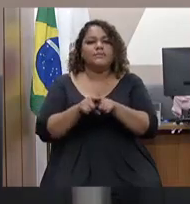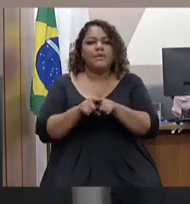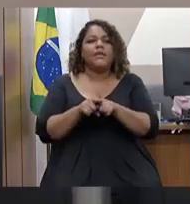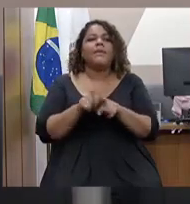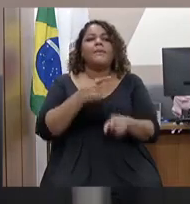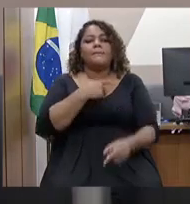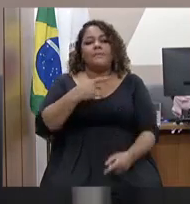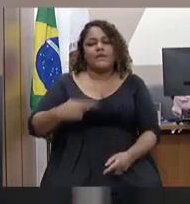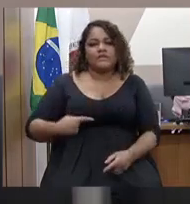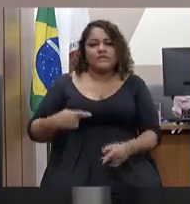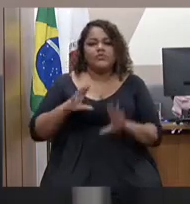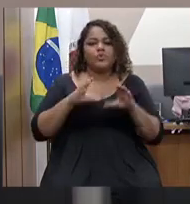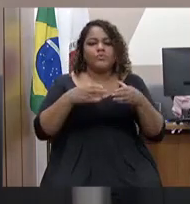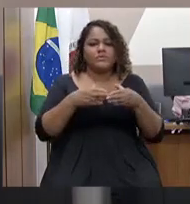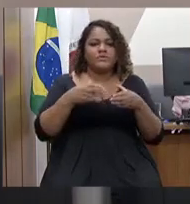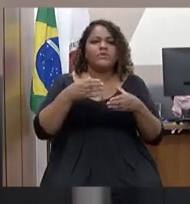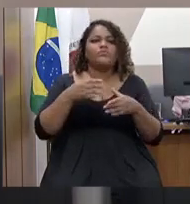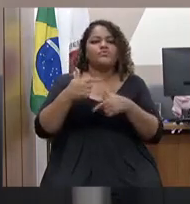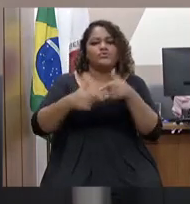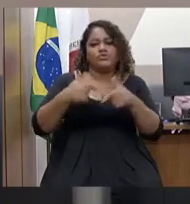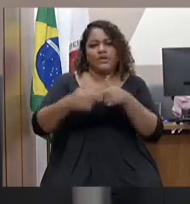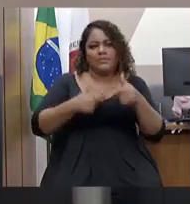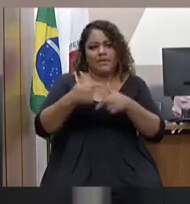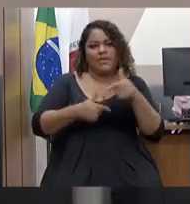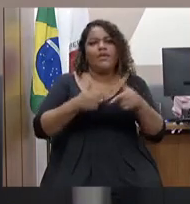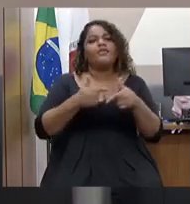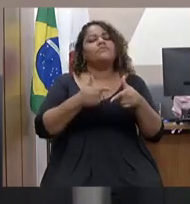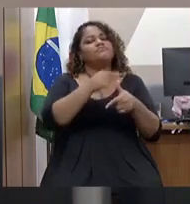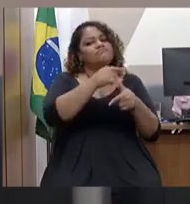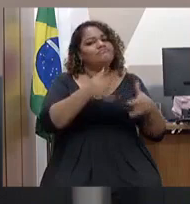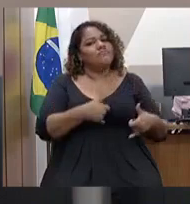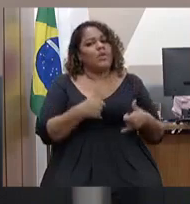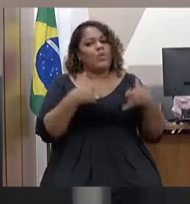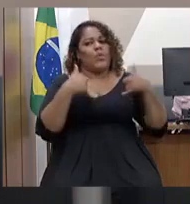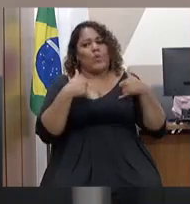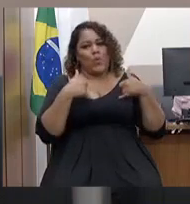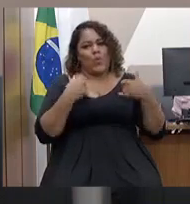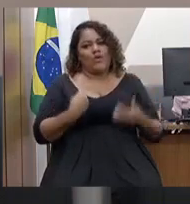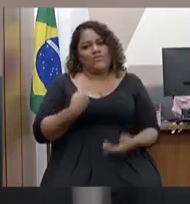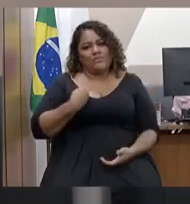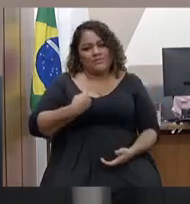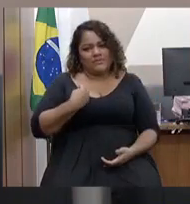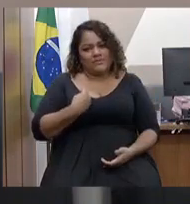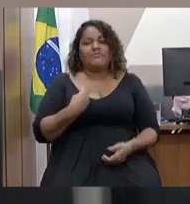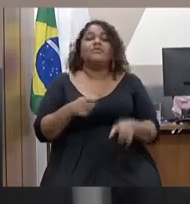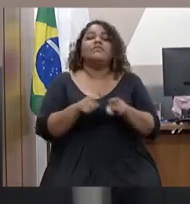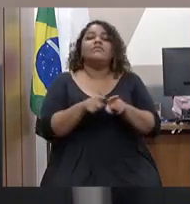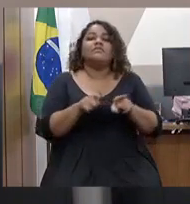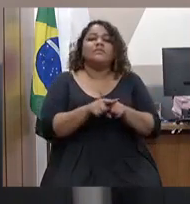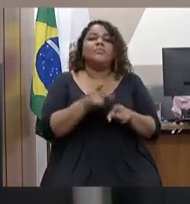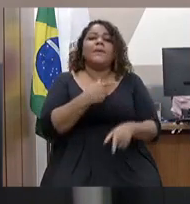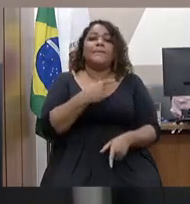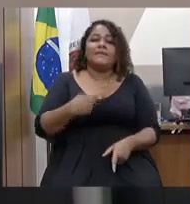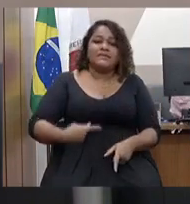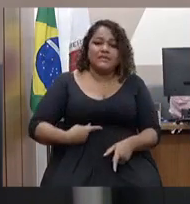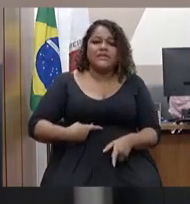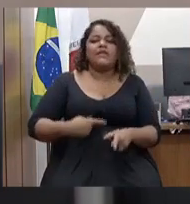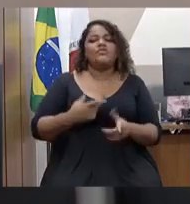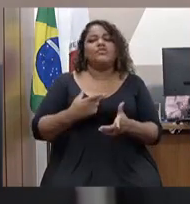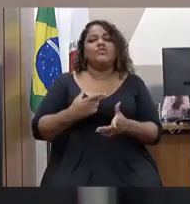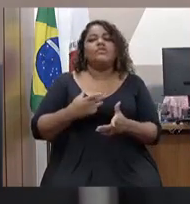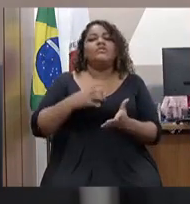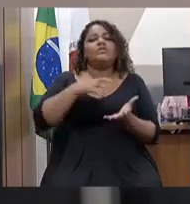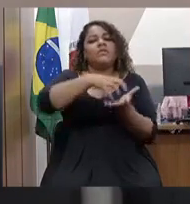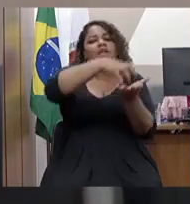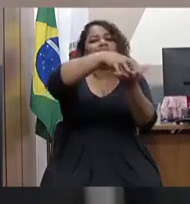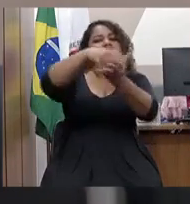quero cumprimentar meus velhos amigos companheiros presentes várias centrais sindicais eu tive a